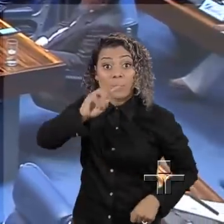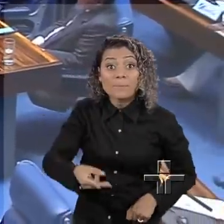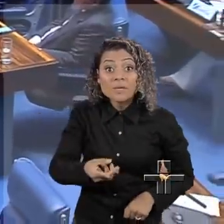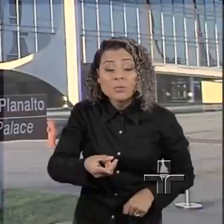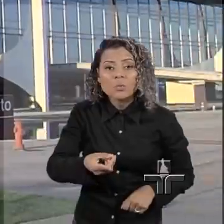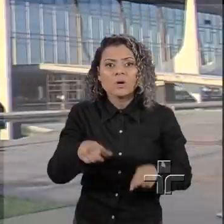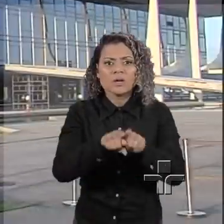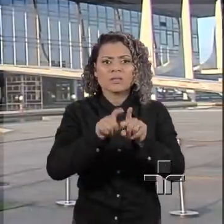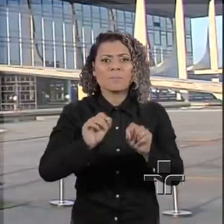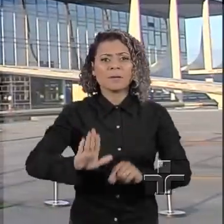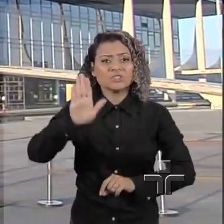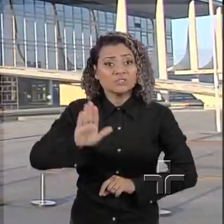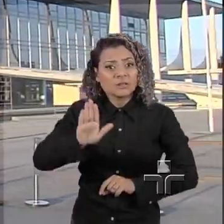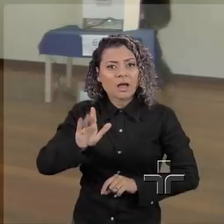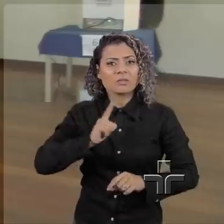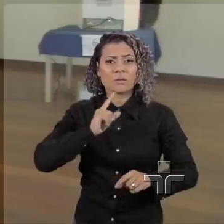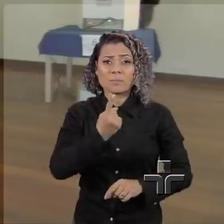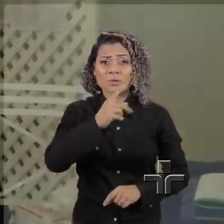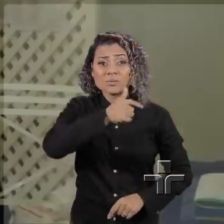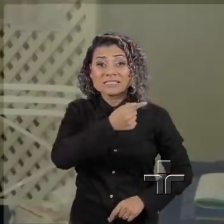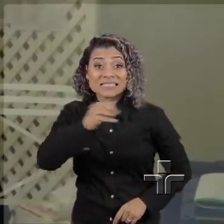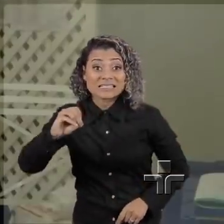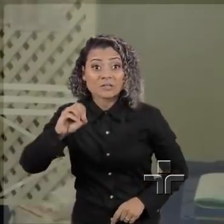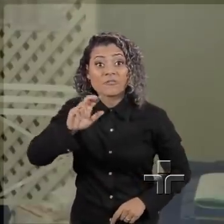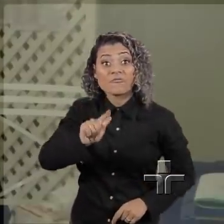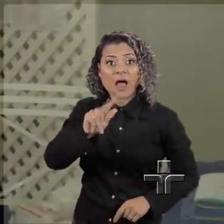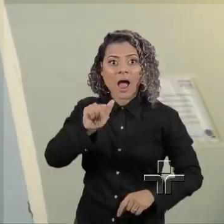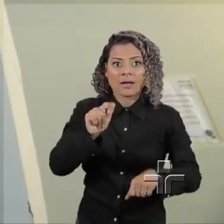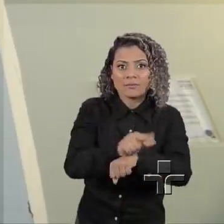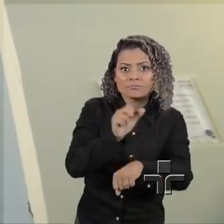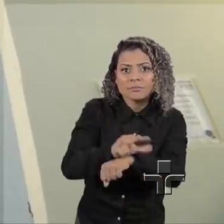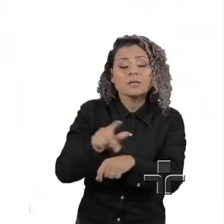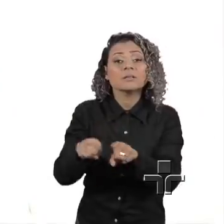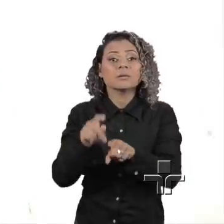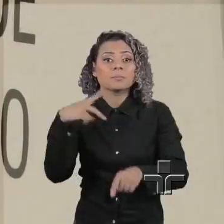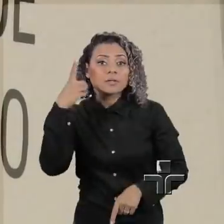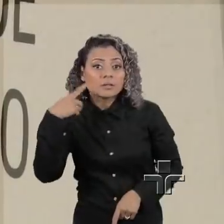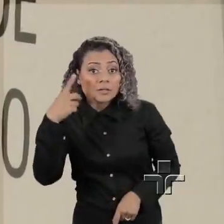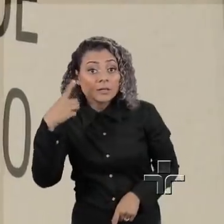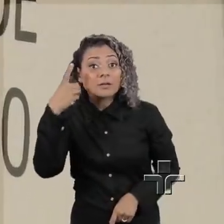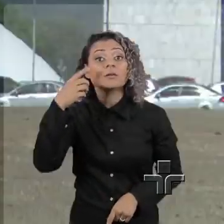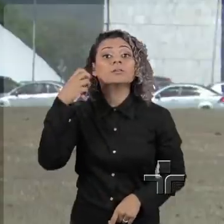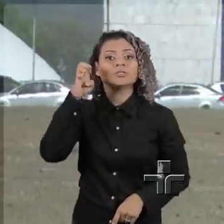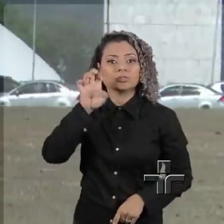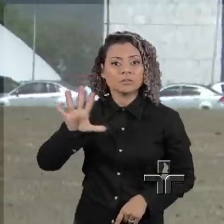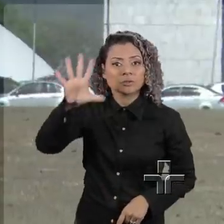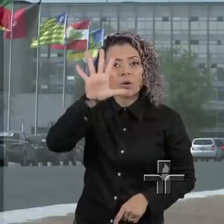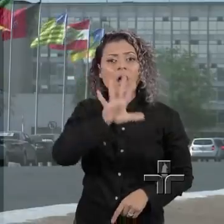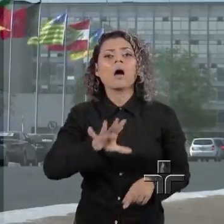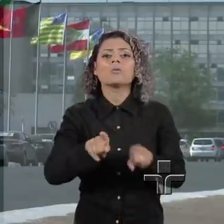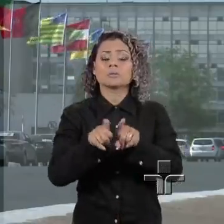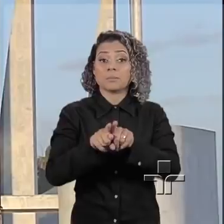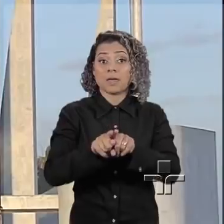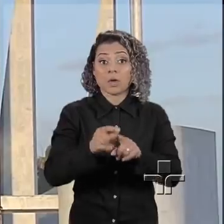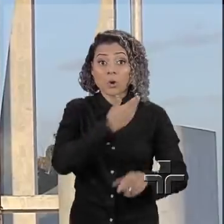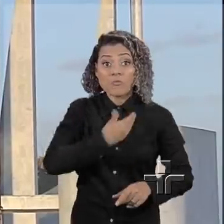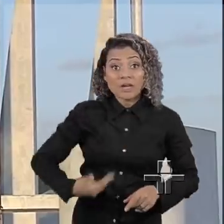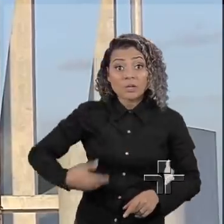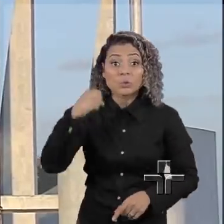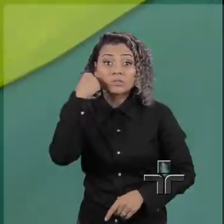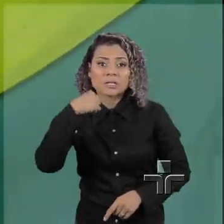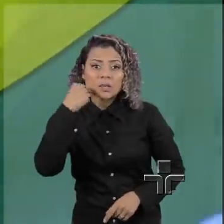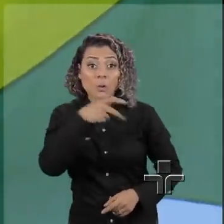quase 1.700 vagas. Para deputados estaduais, distritais e federais. Senadores, governadores